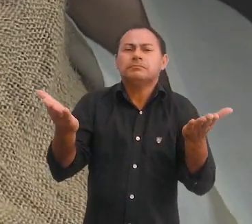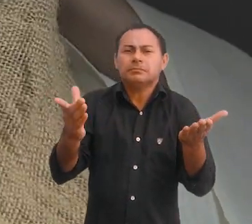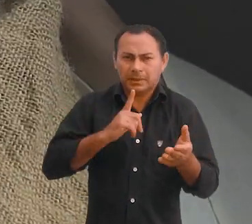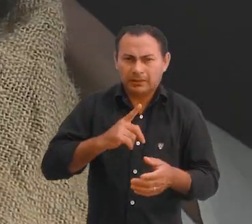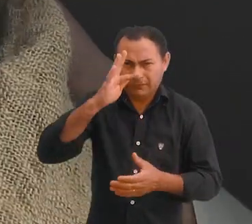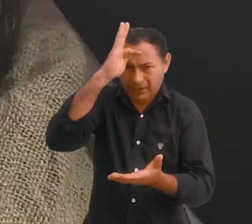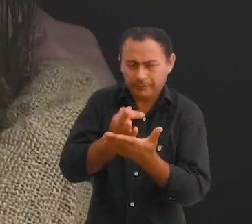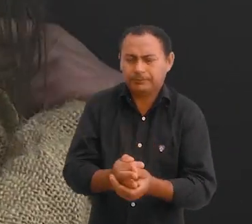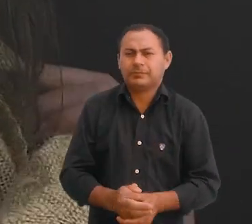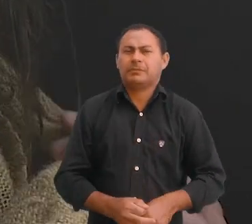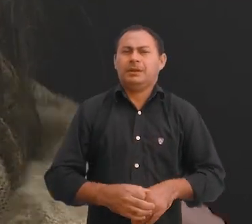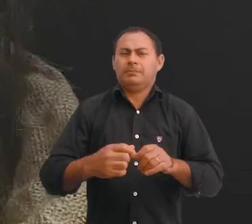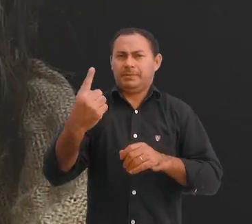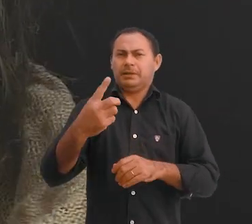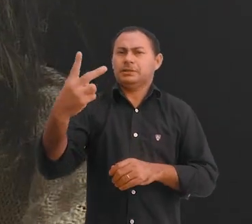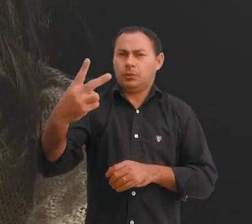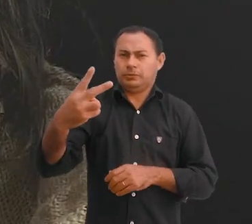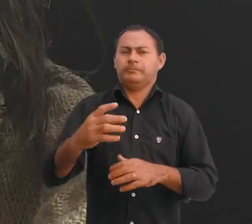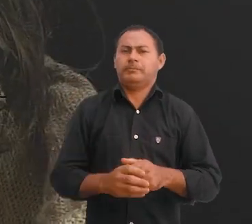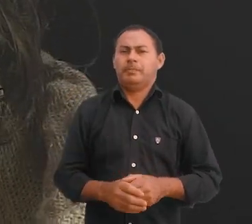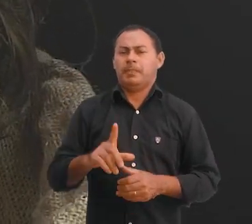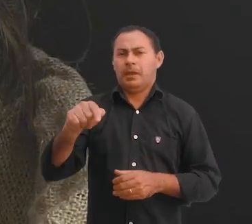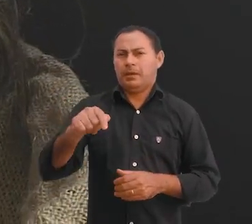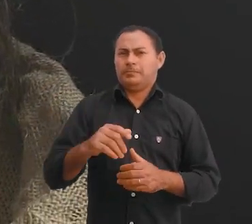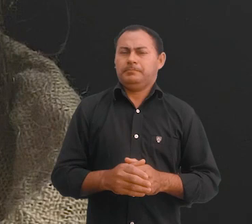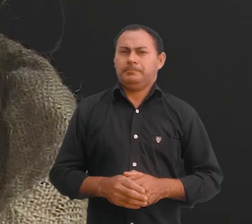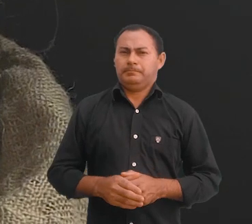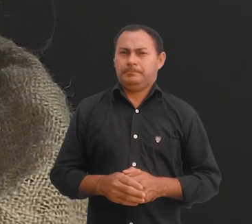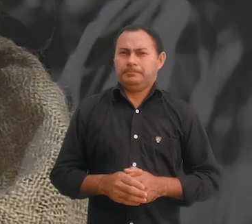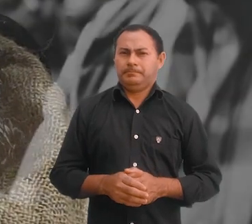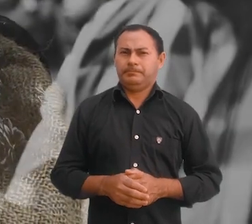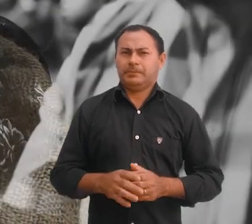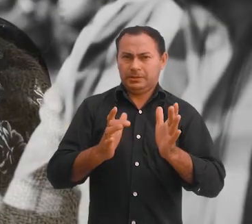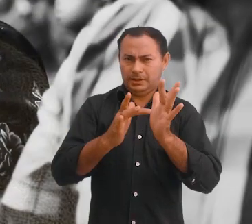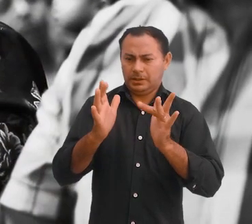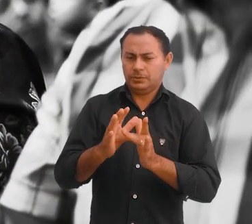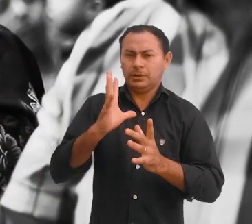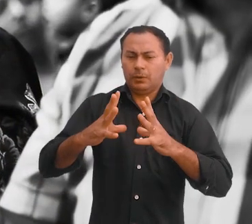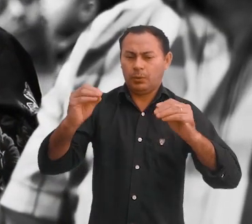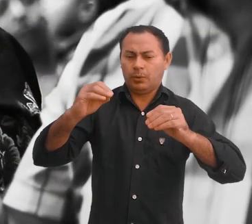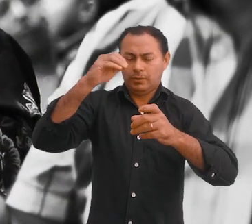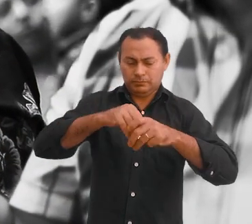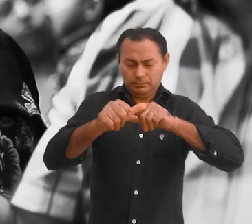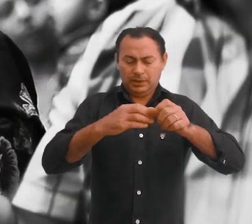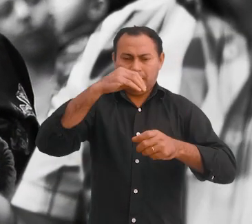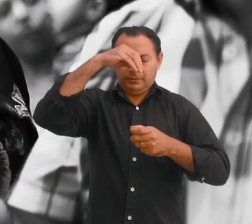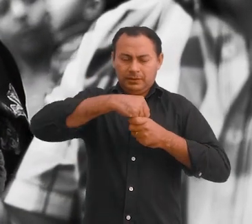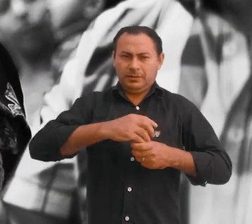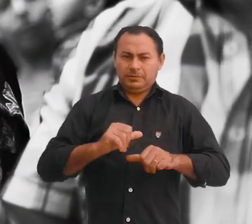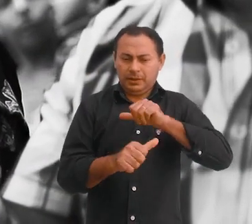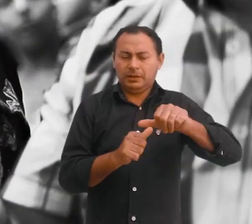curado? O segundo lado desta aplicação é o seguinte: se Jesus já o curou de dentro